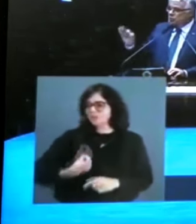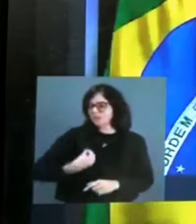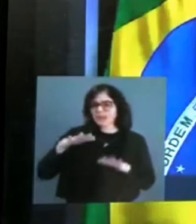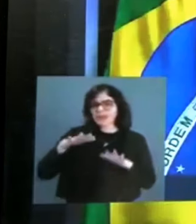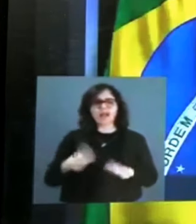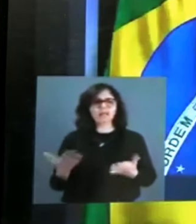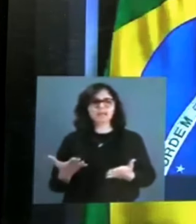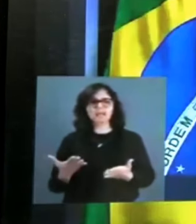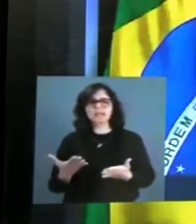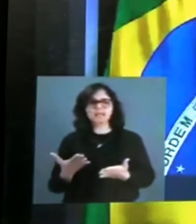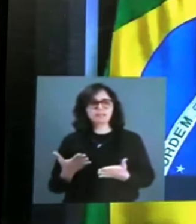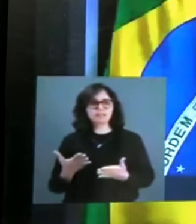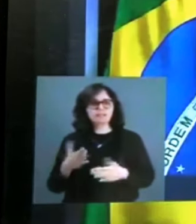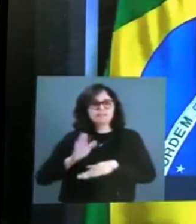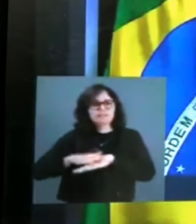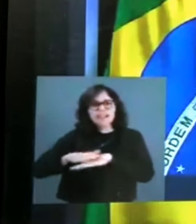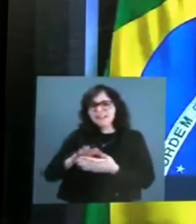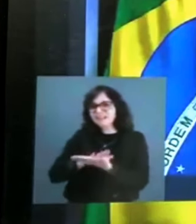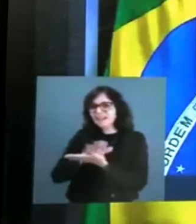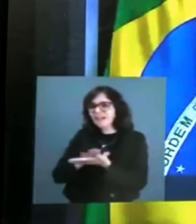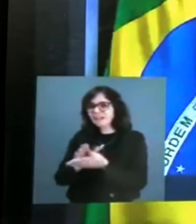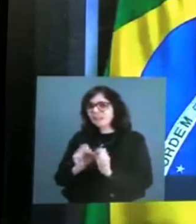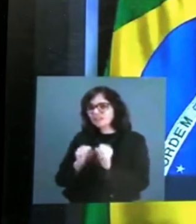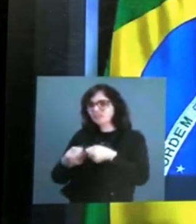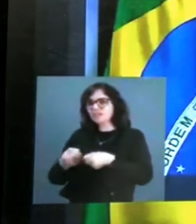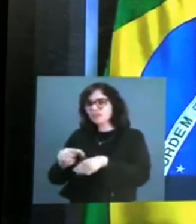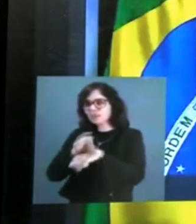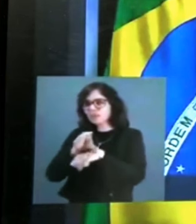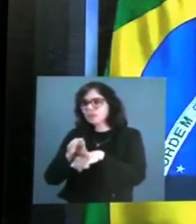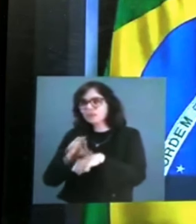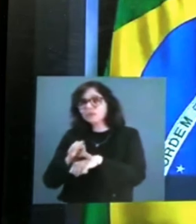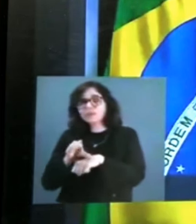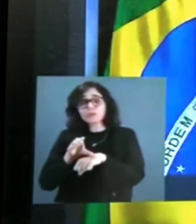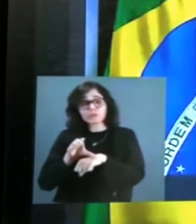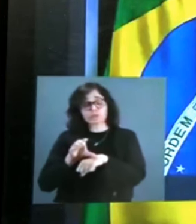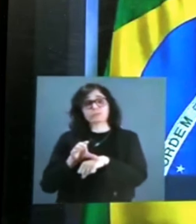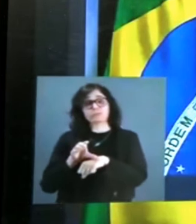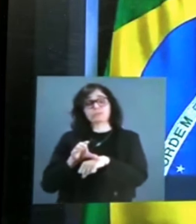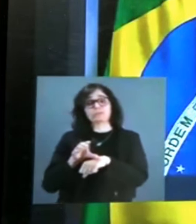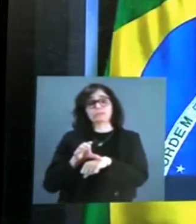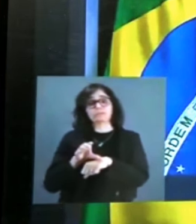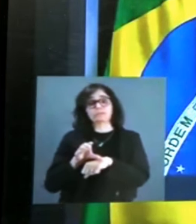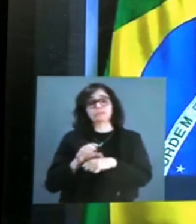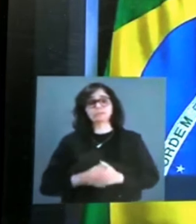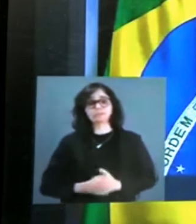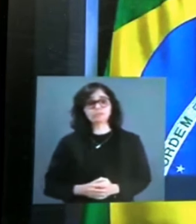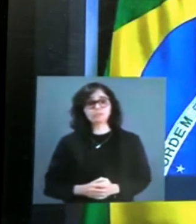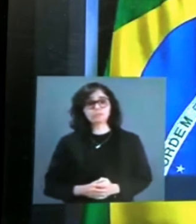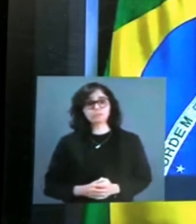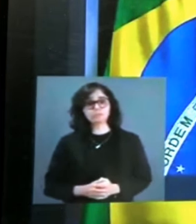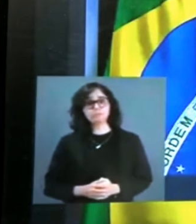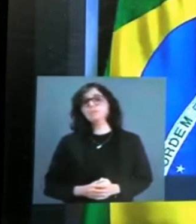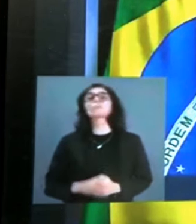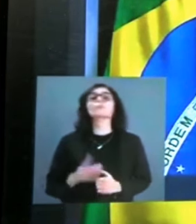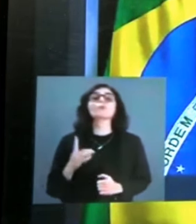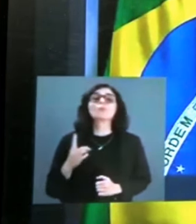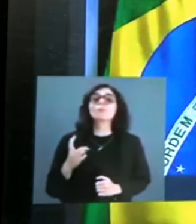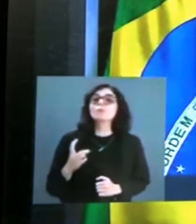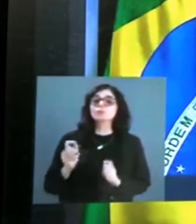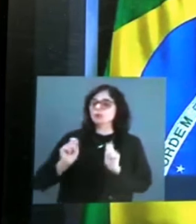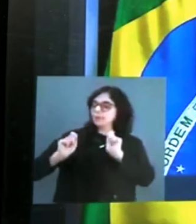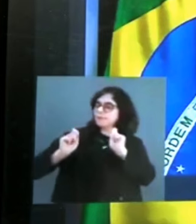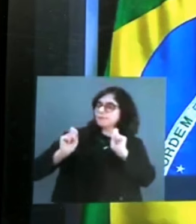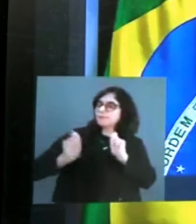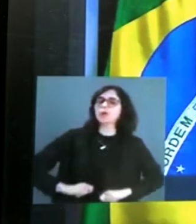Senado não cumprir o seu papel de defender a Constituição, e o único que pode fazer alguma